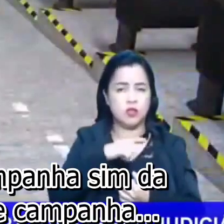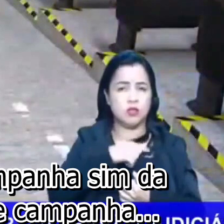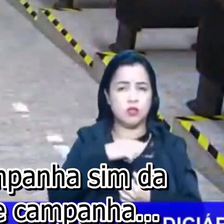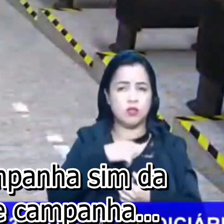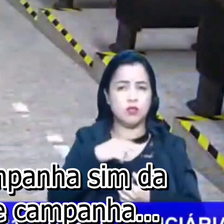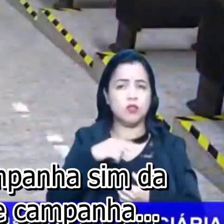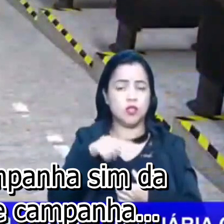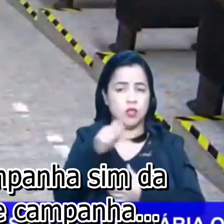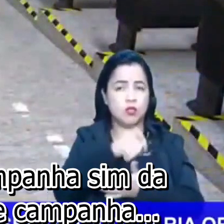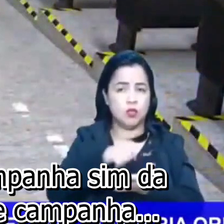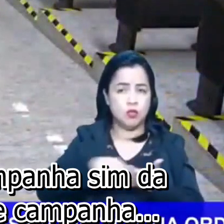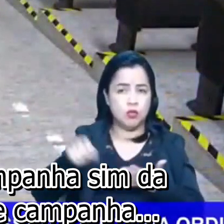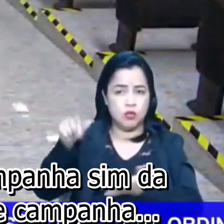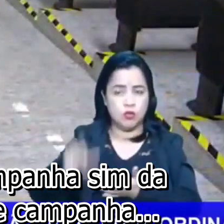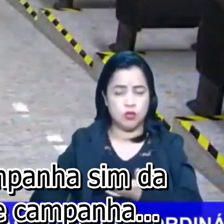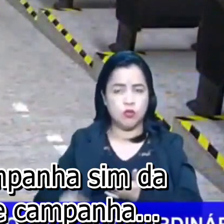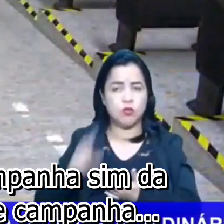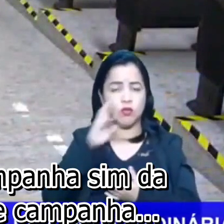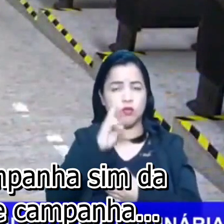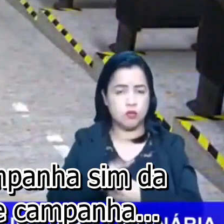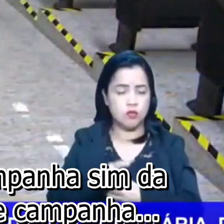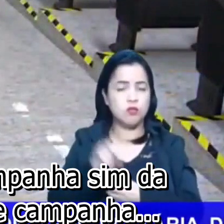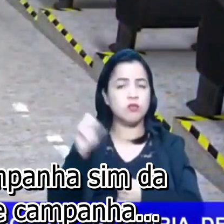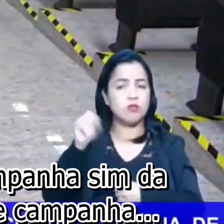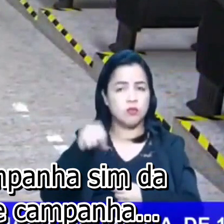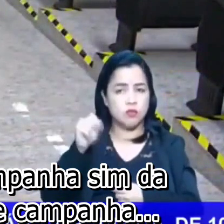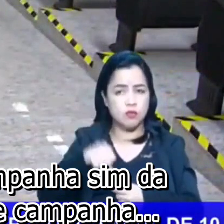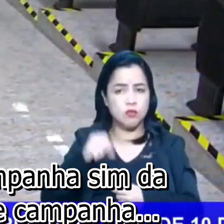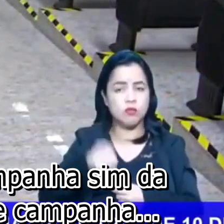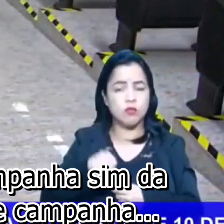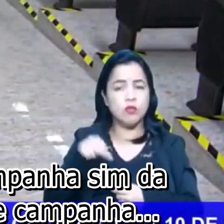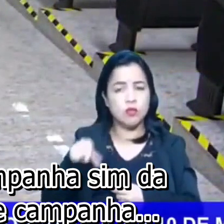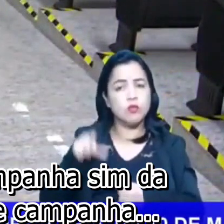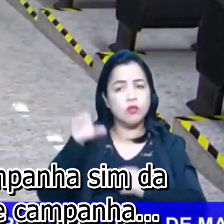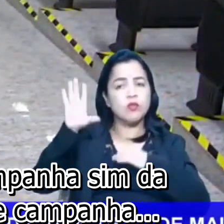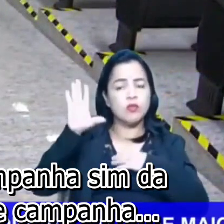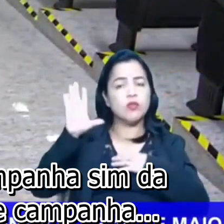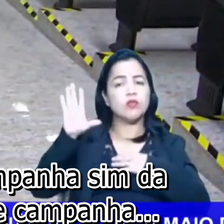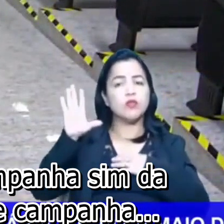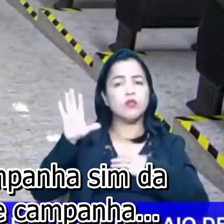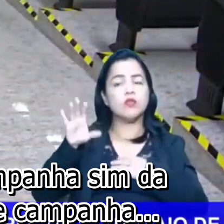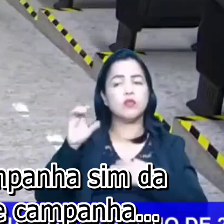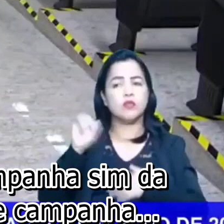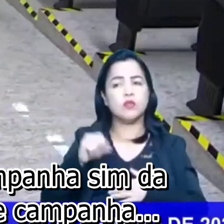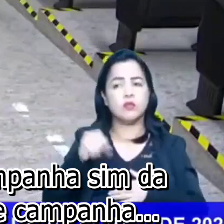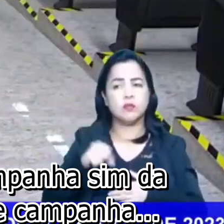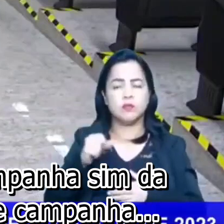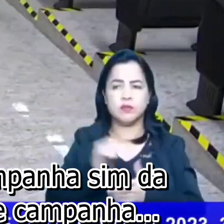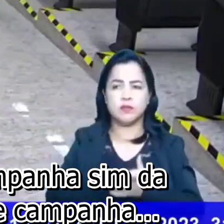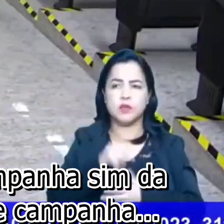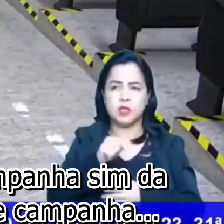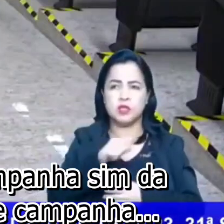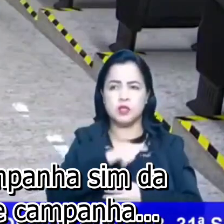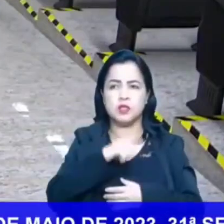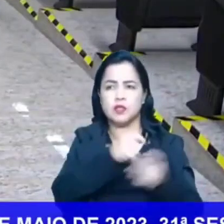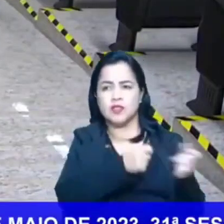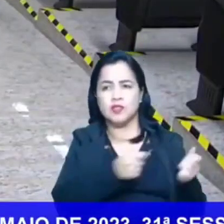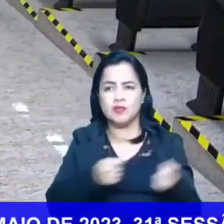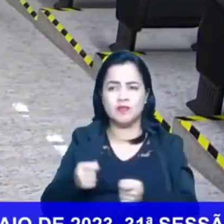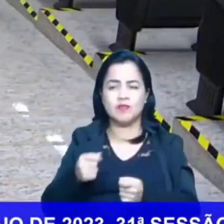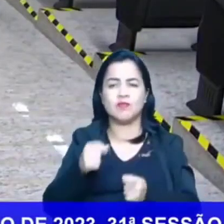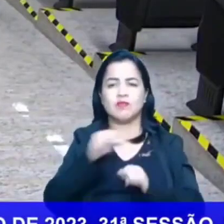era corregedor e verifiquei atos de campanha, sim, da candidata. Então, logicamente que esse ato de